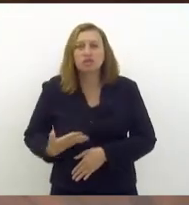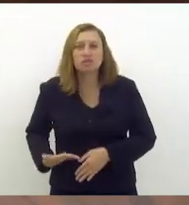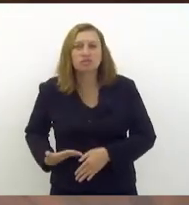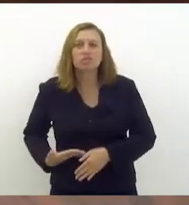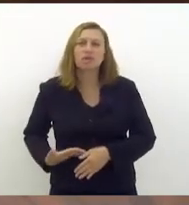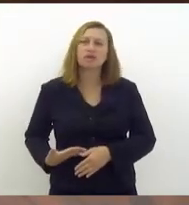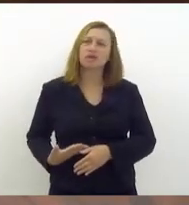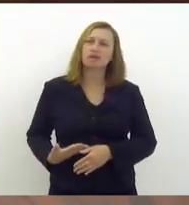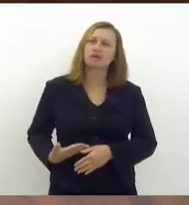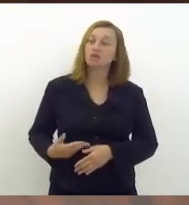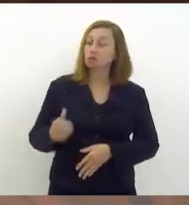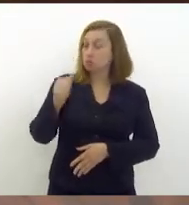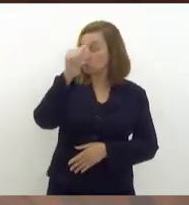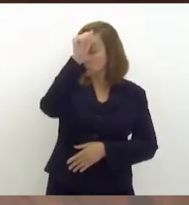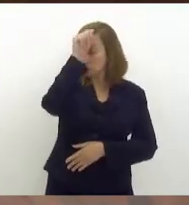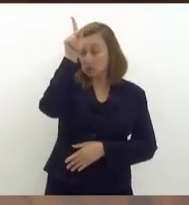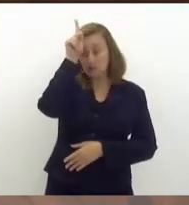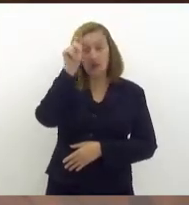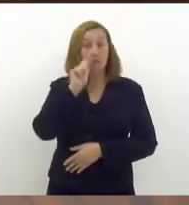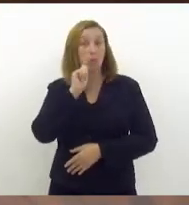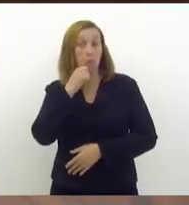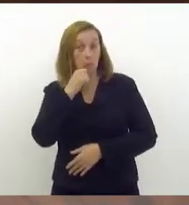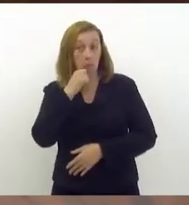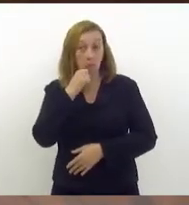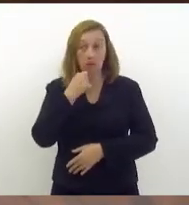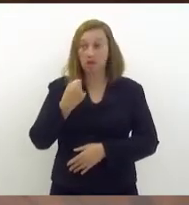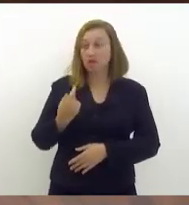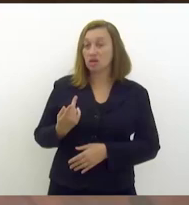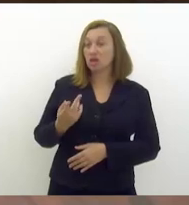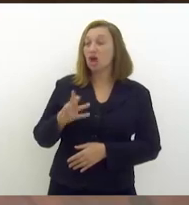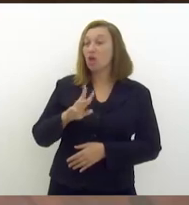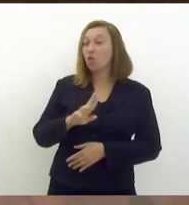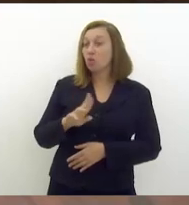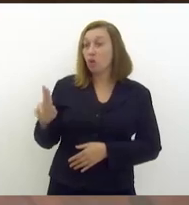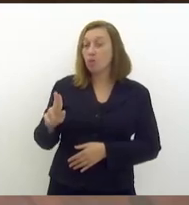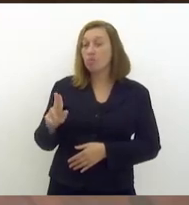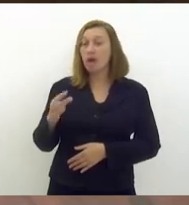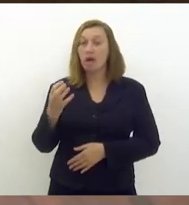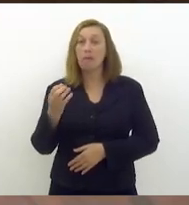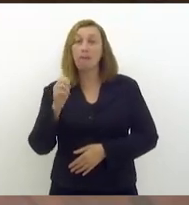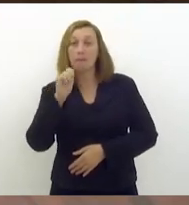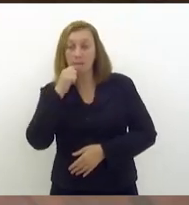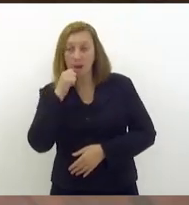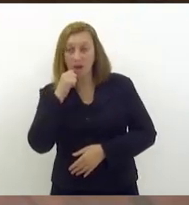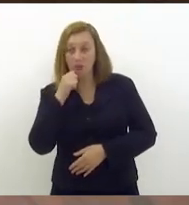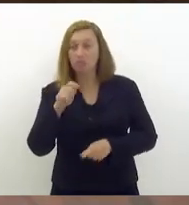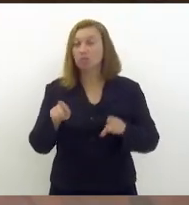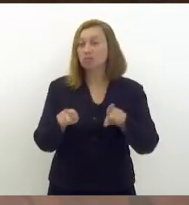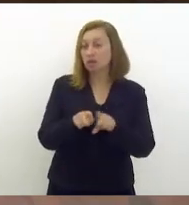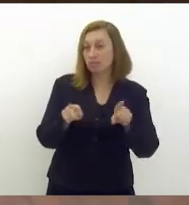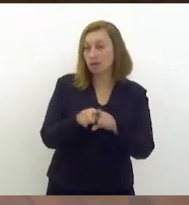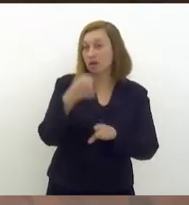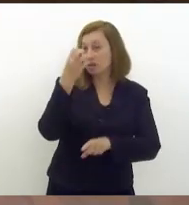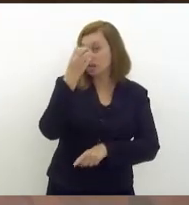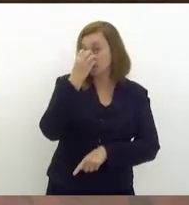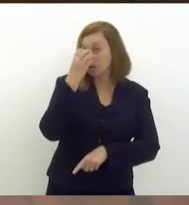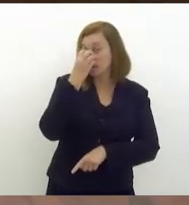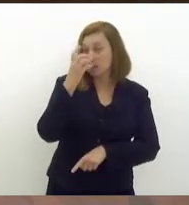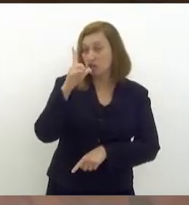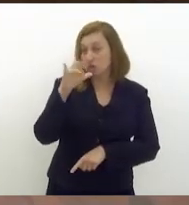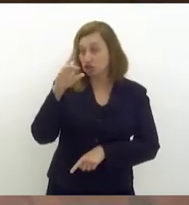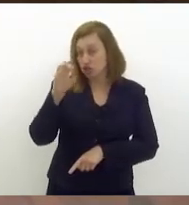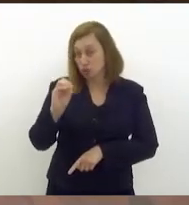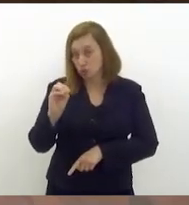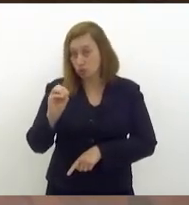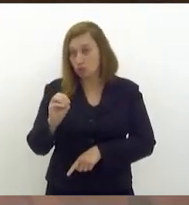consistente do prefeito se chama pão e circo o prefeito Eduardo Paes